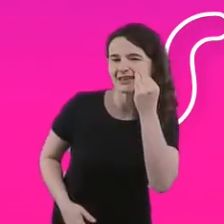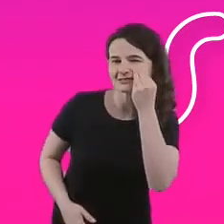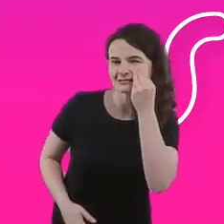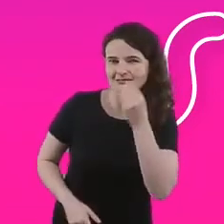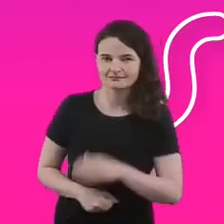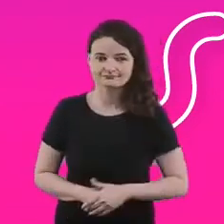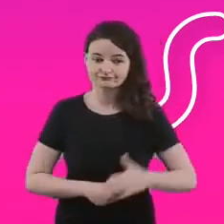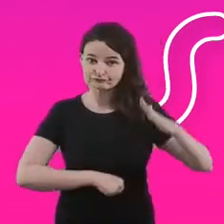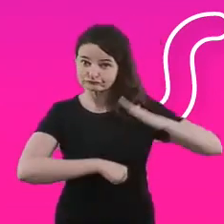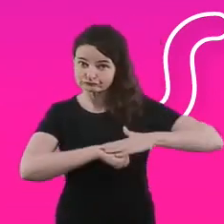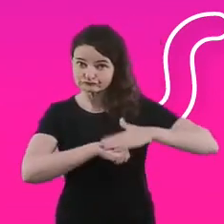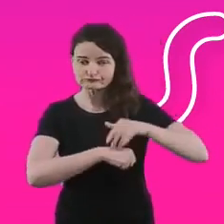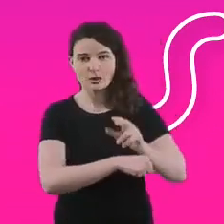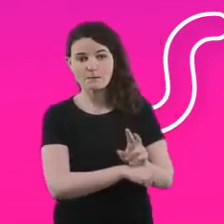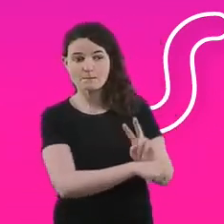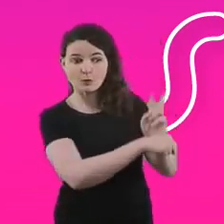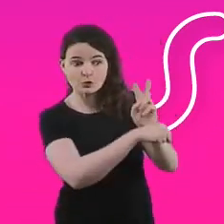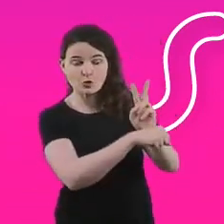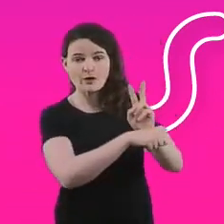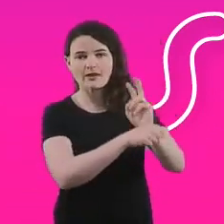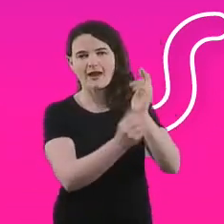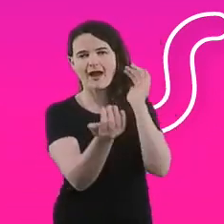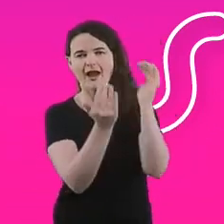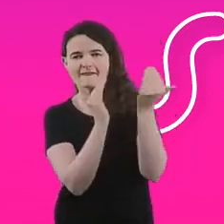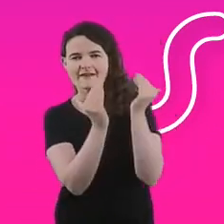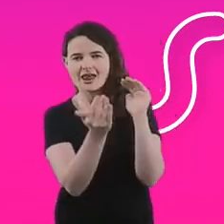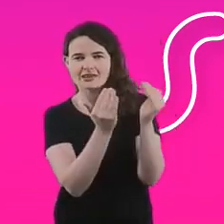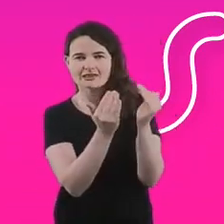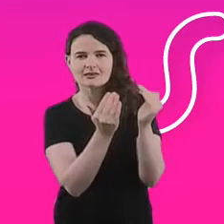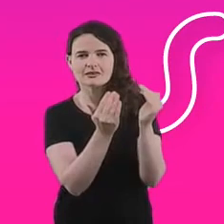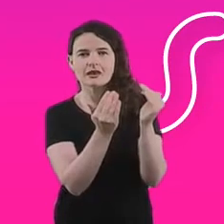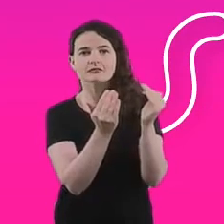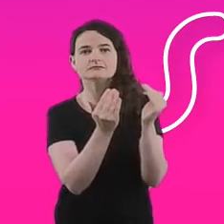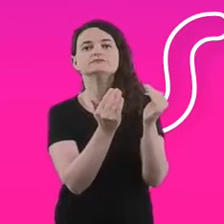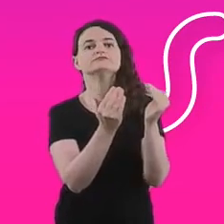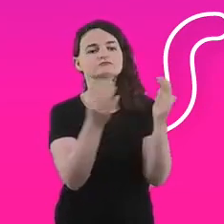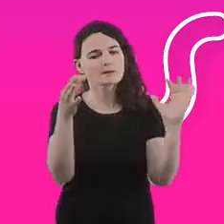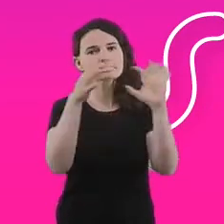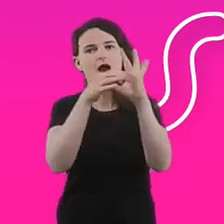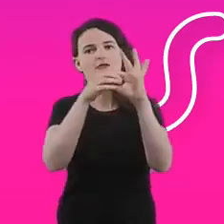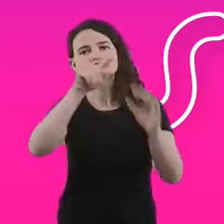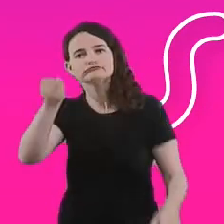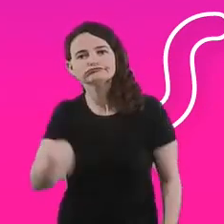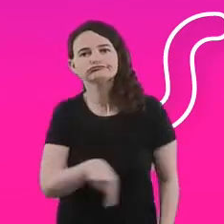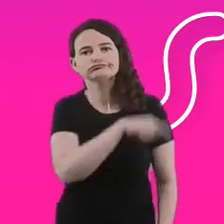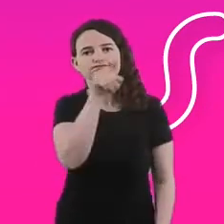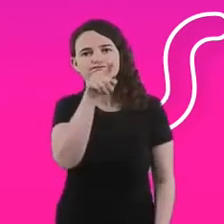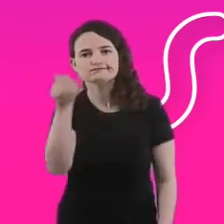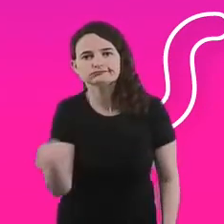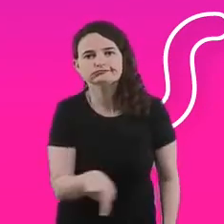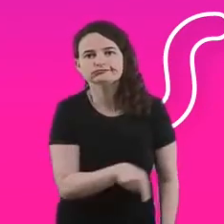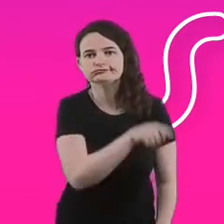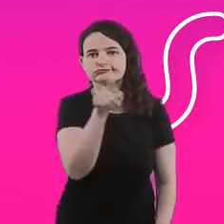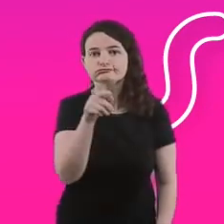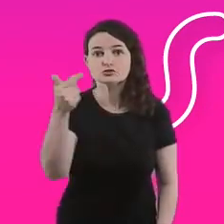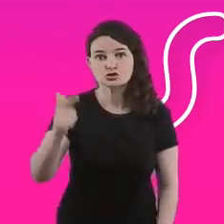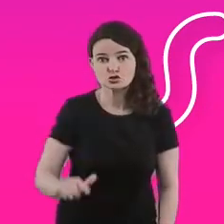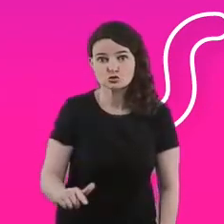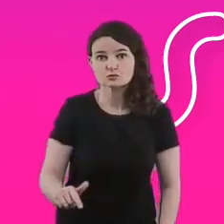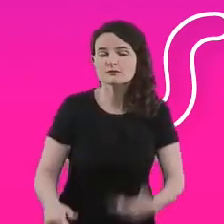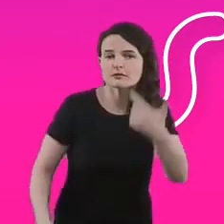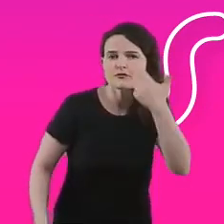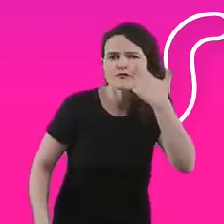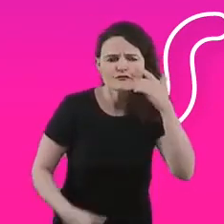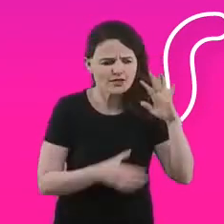executa, monitora, avalia, e a gente retoma esse ciclo. Então, a gente teve um cuidado de olhar para esse ciclo e pensar, como é que a gente consegue